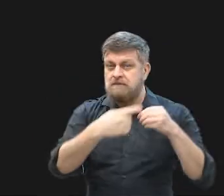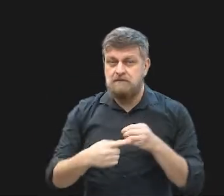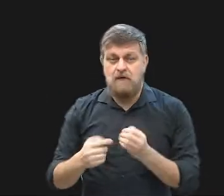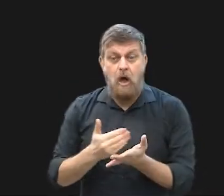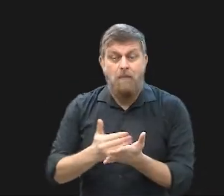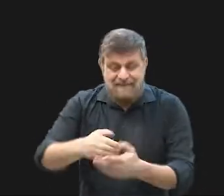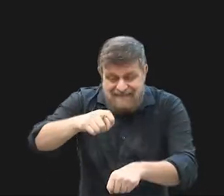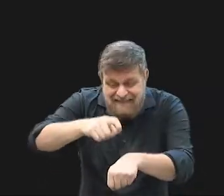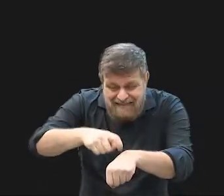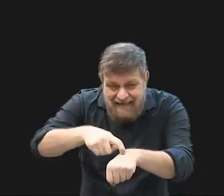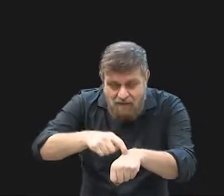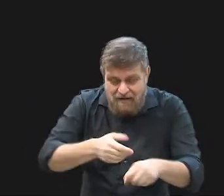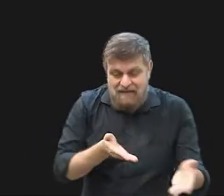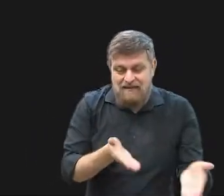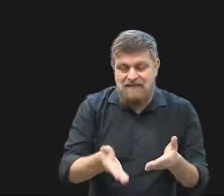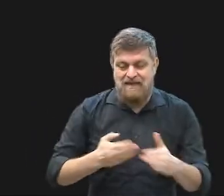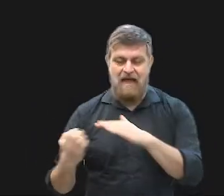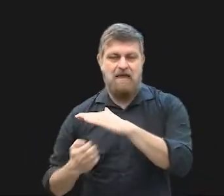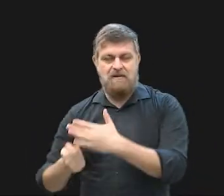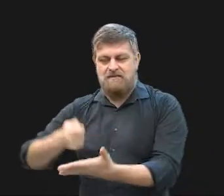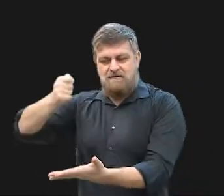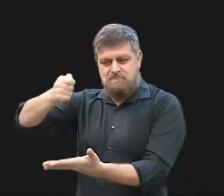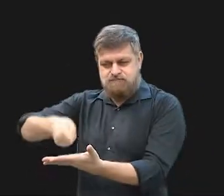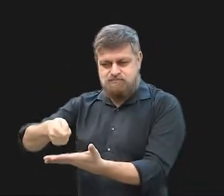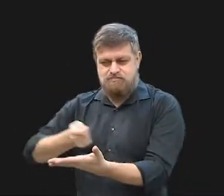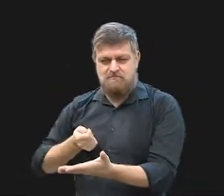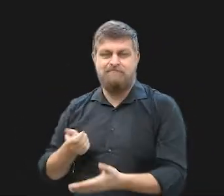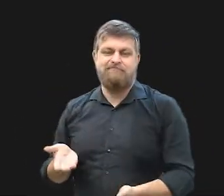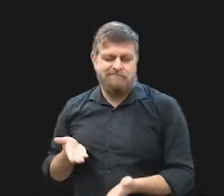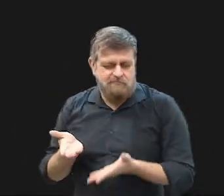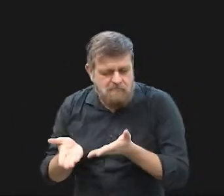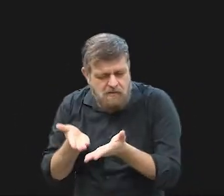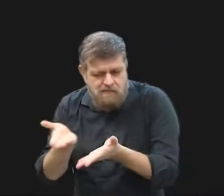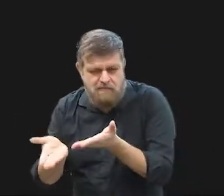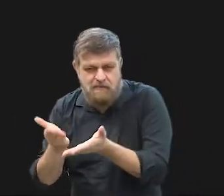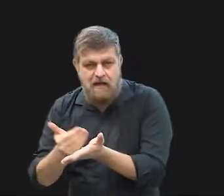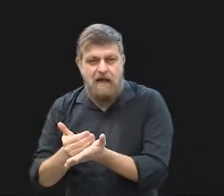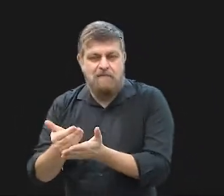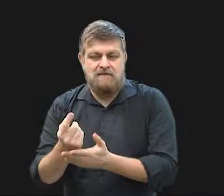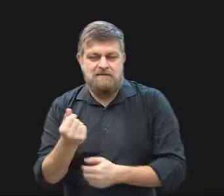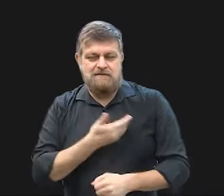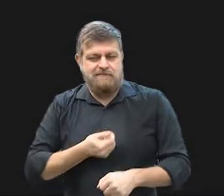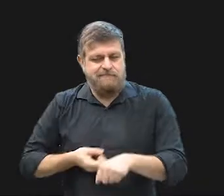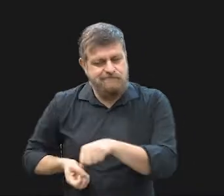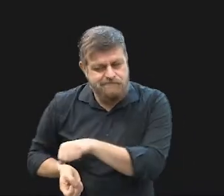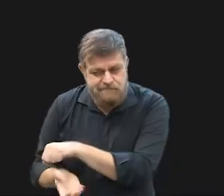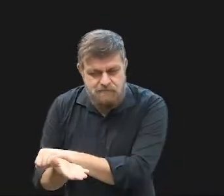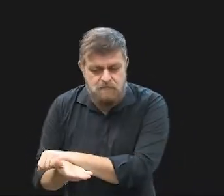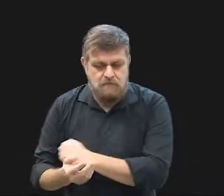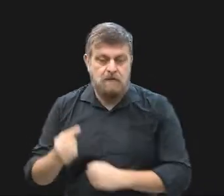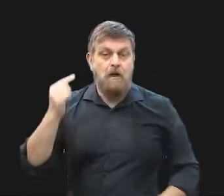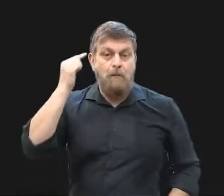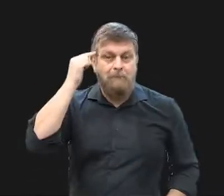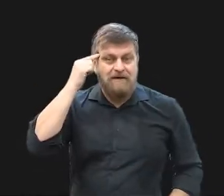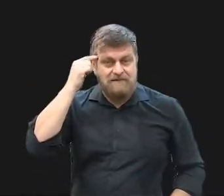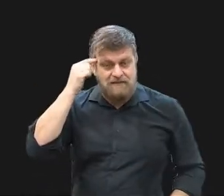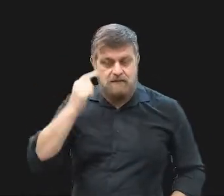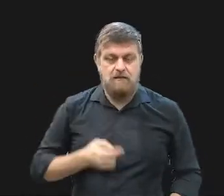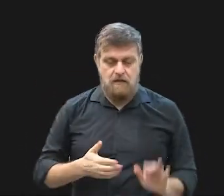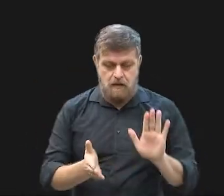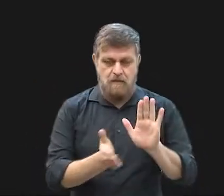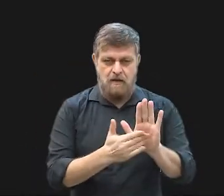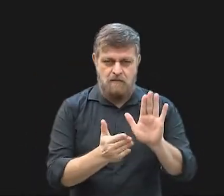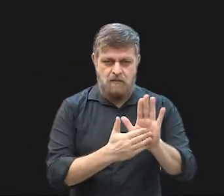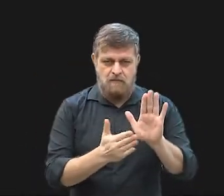na licitação, que aquela empresa tem que ganhar para cumprir os acordos, enfim, aí para começar aí a corrupção. Então, pensando em tudo isso que a gente propôs,